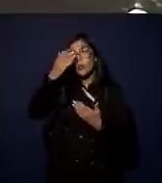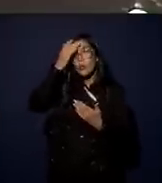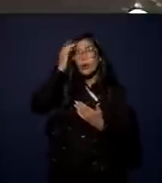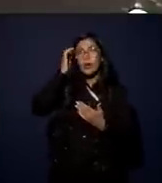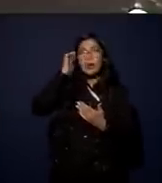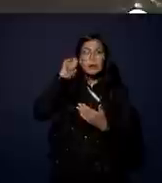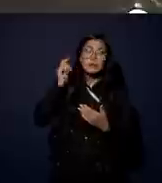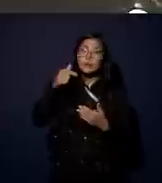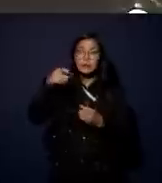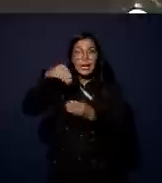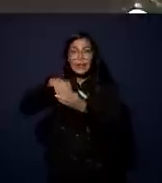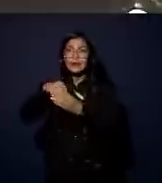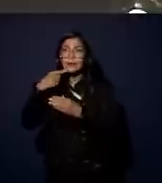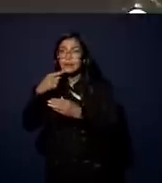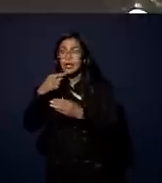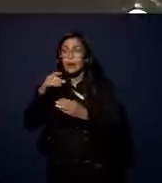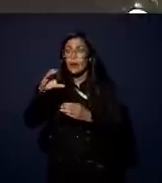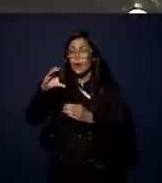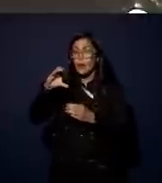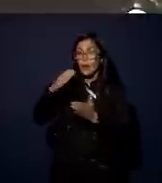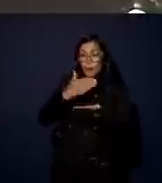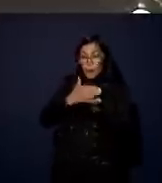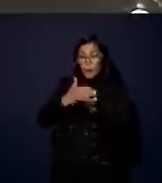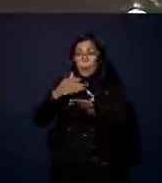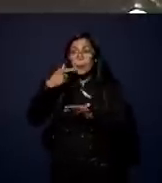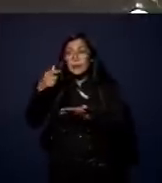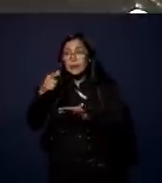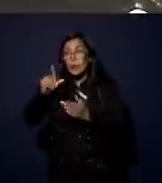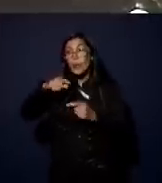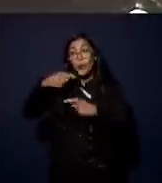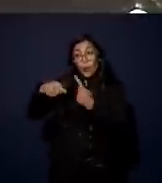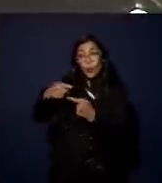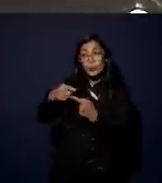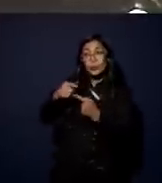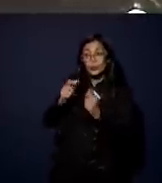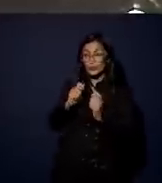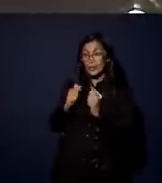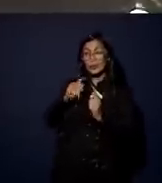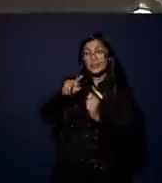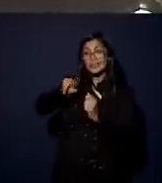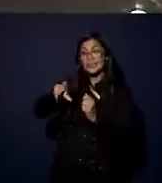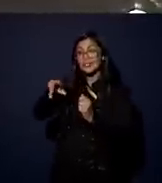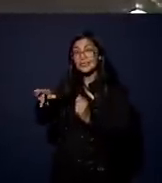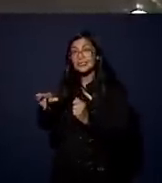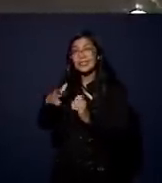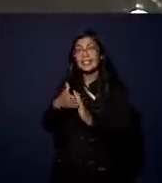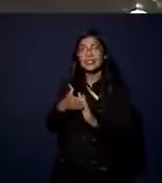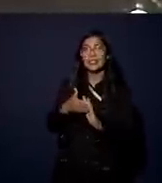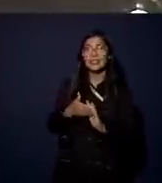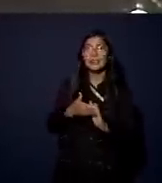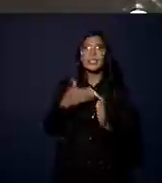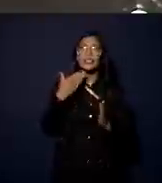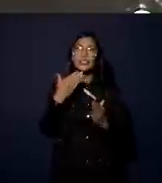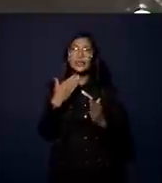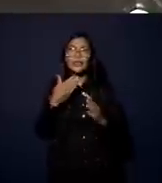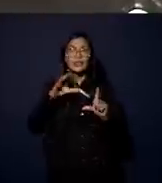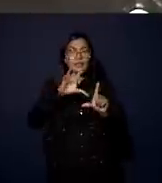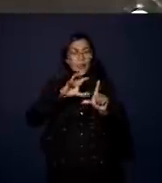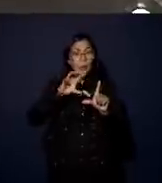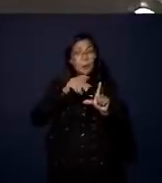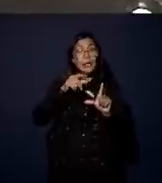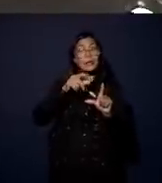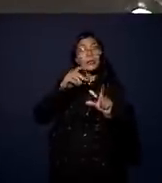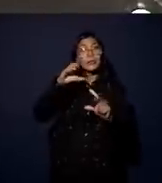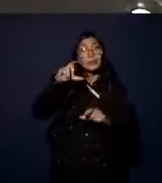o nosso Acre diário nós estamos levando aí para outros balcões que não só o nosso negócio então é o crédito às service é a nossa plataforma